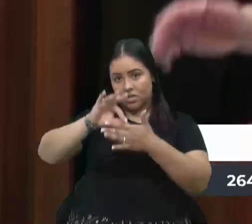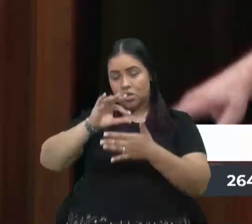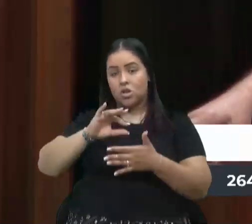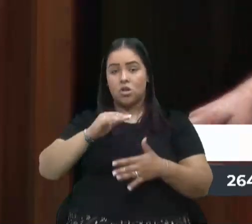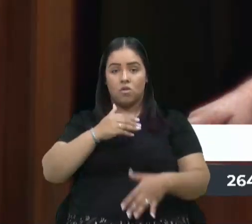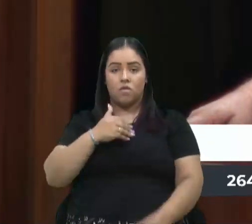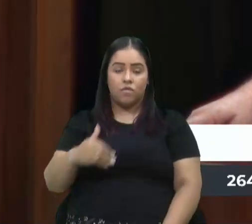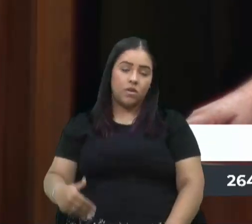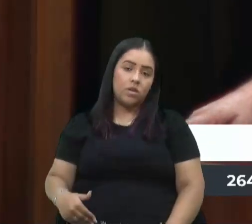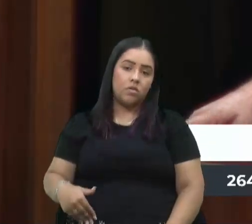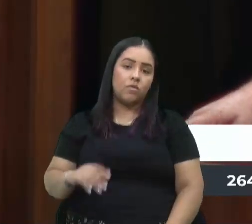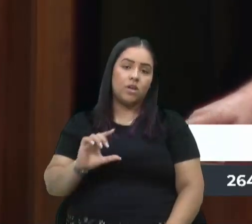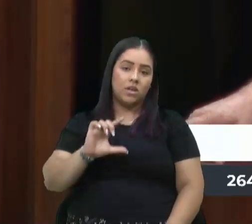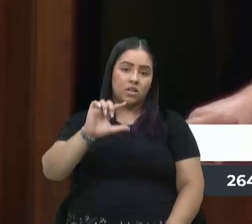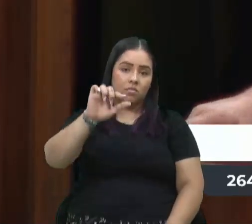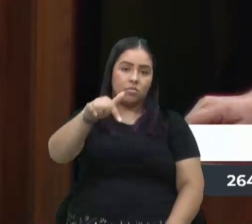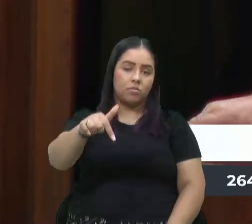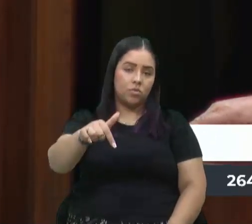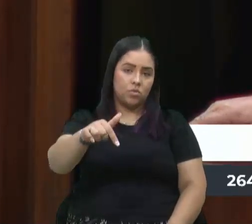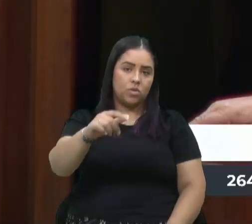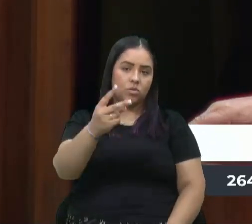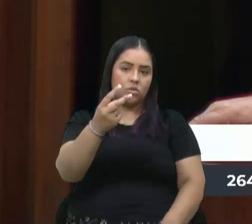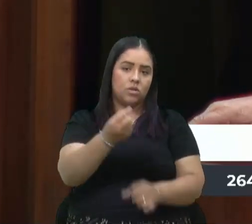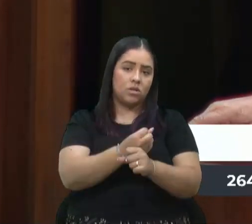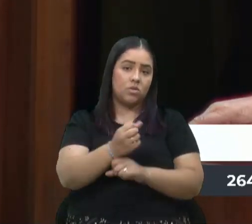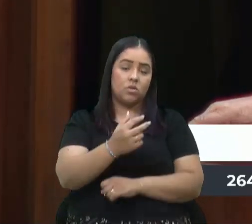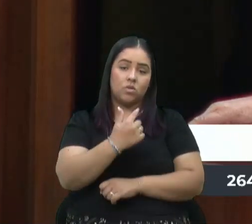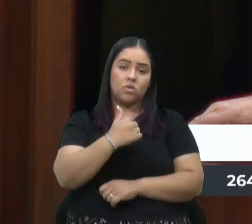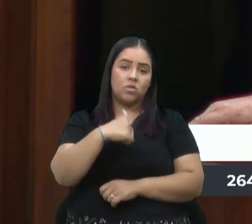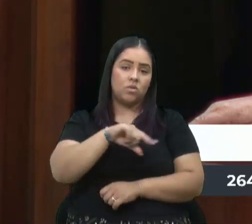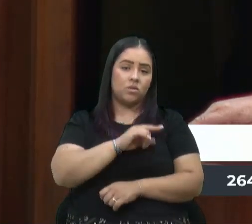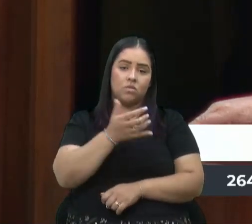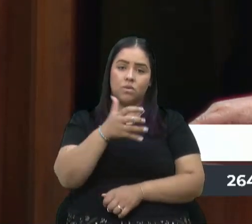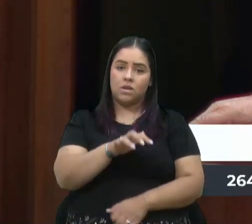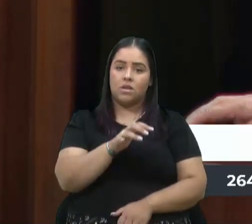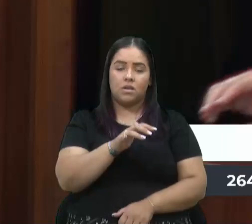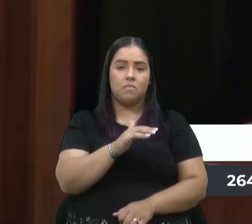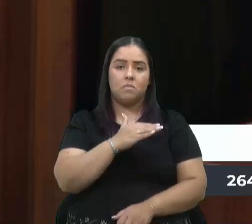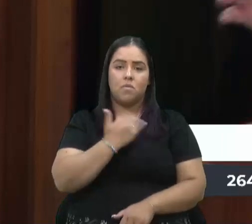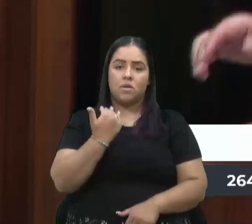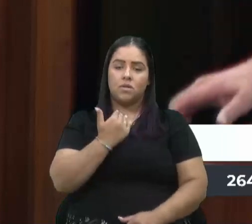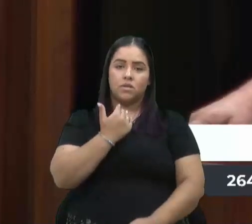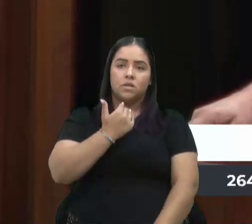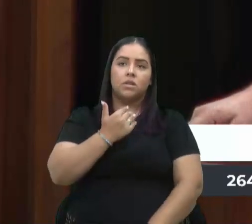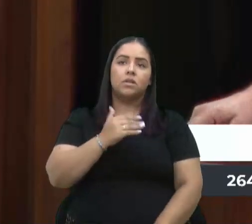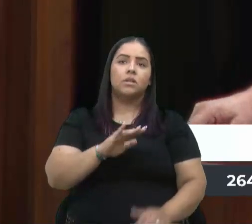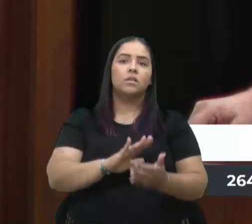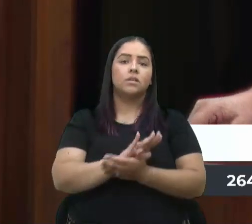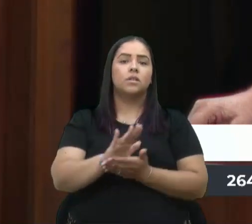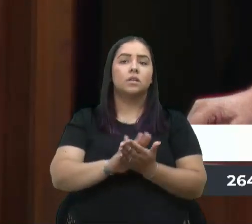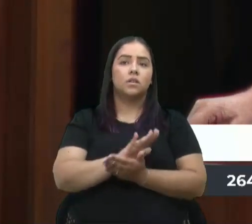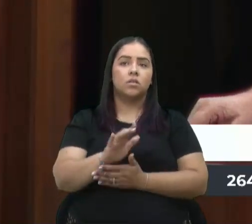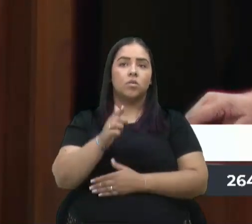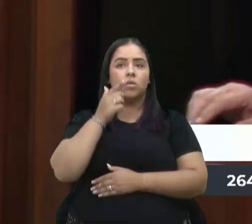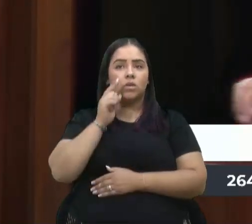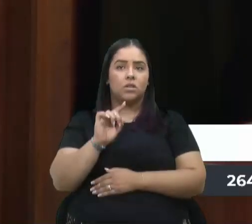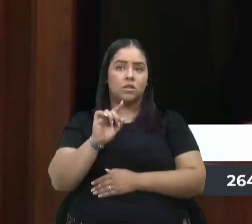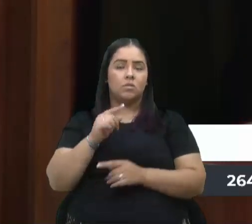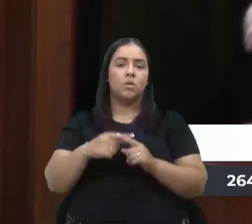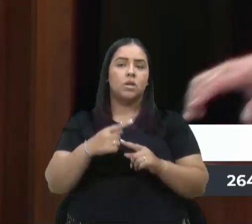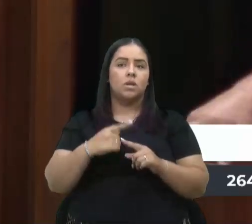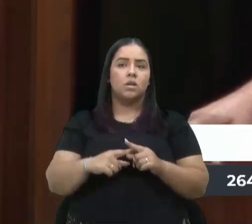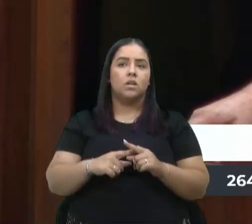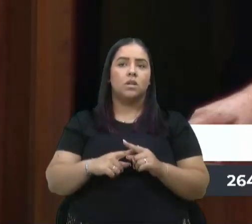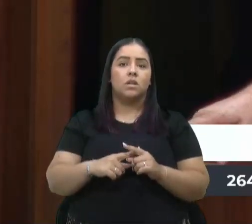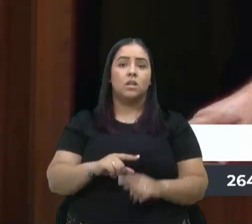que dentro dos próximos 2 anos a gente não perca nenhuma vida ali, para que dentro desse governo ainda saia, porque foi lá no